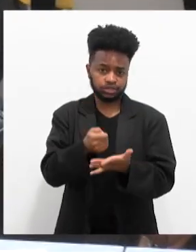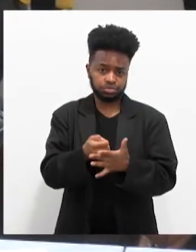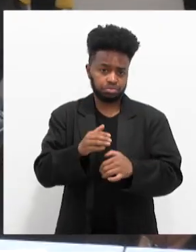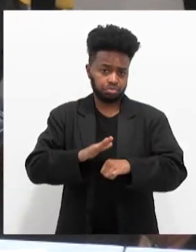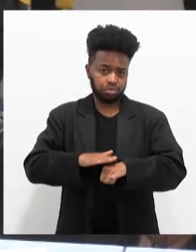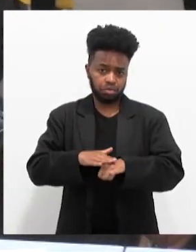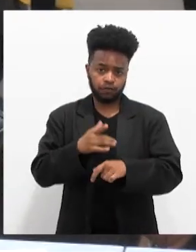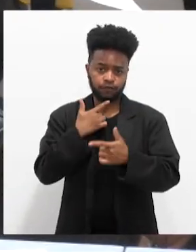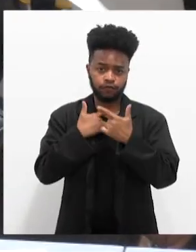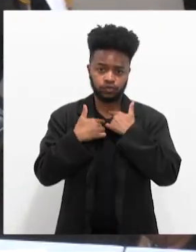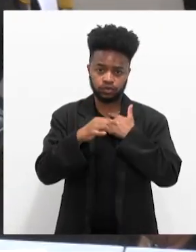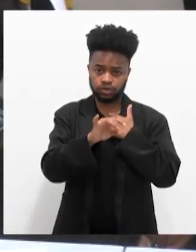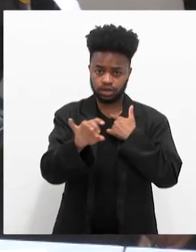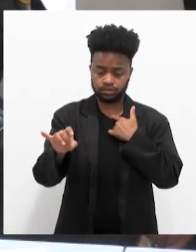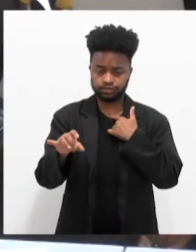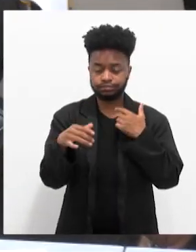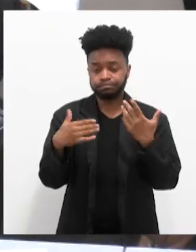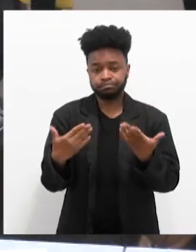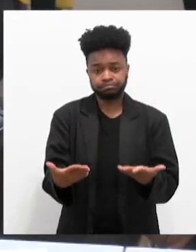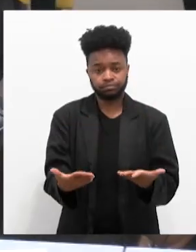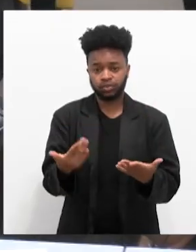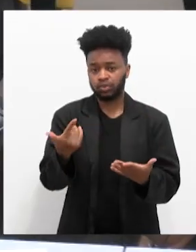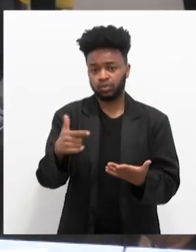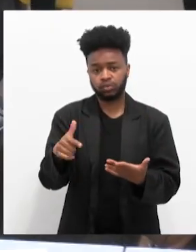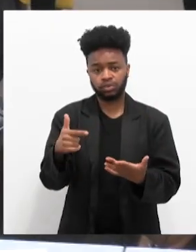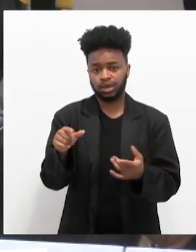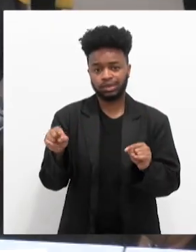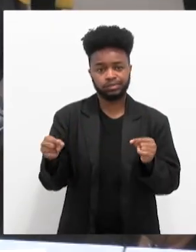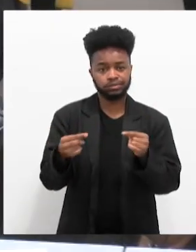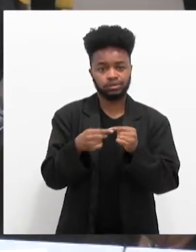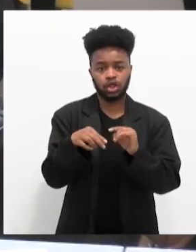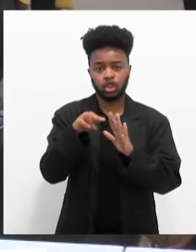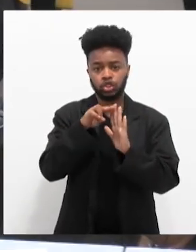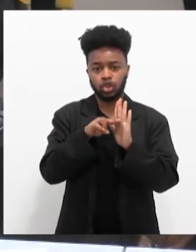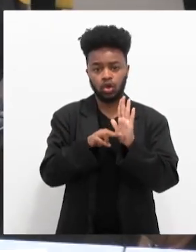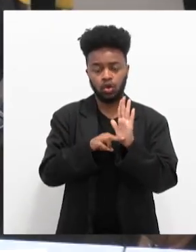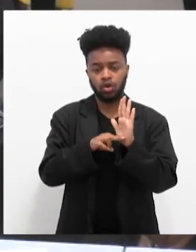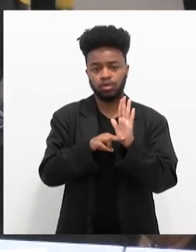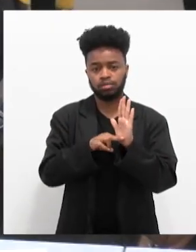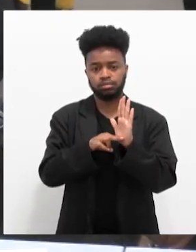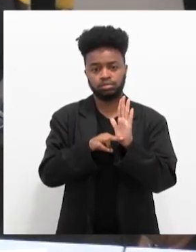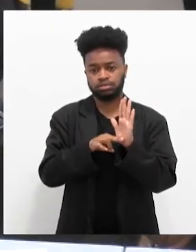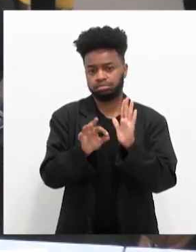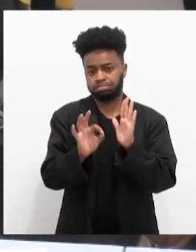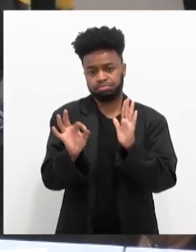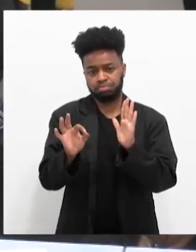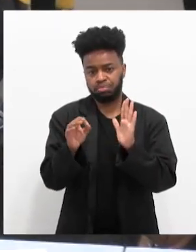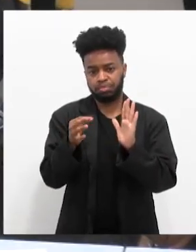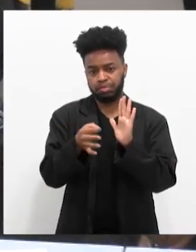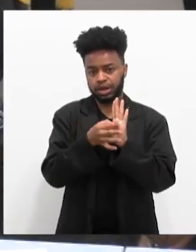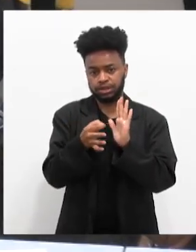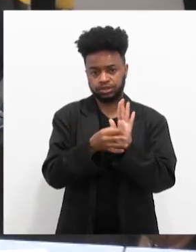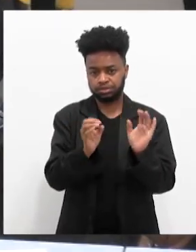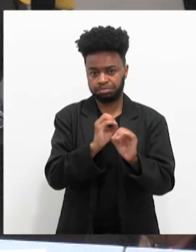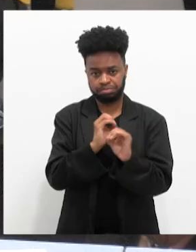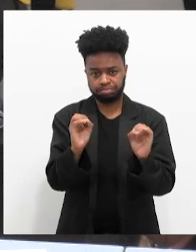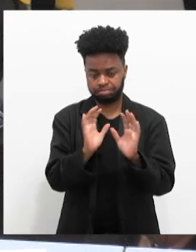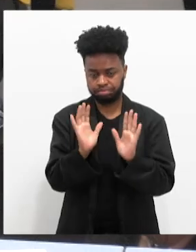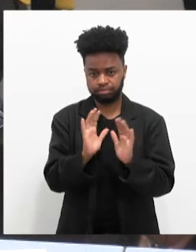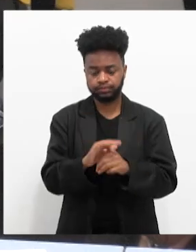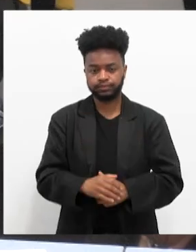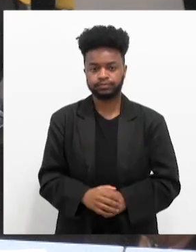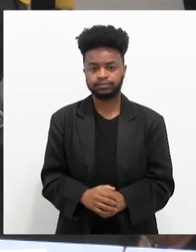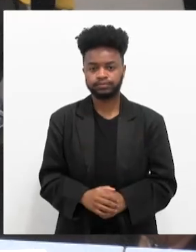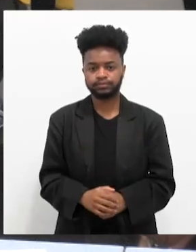bem entender. Então, não tem caráter normativo o parecer. E